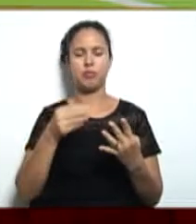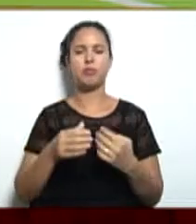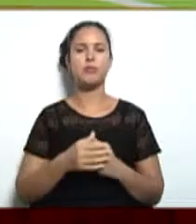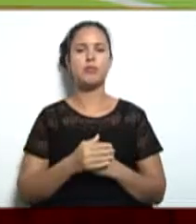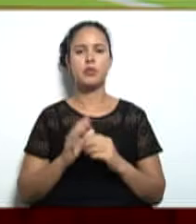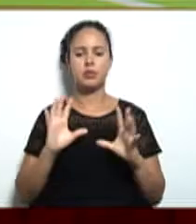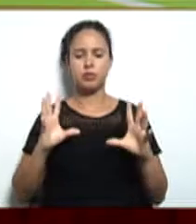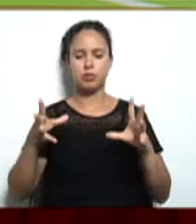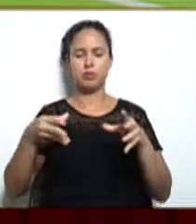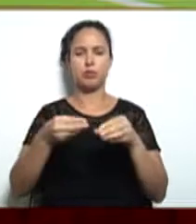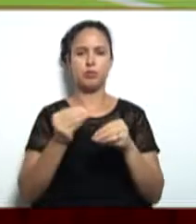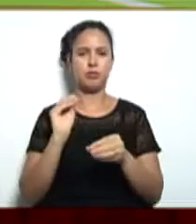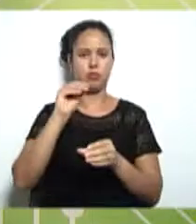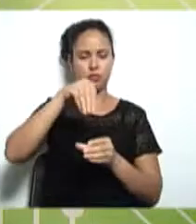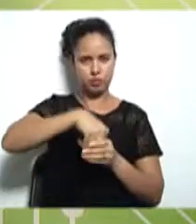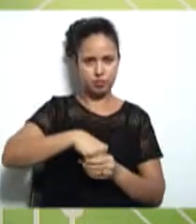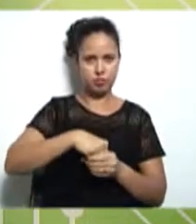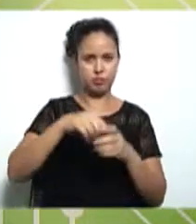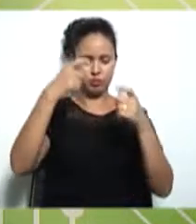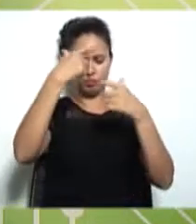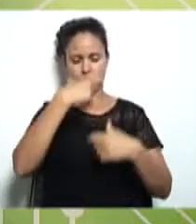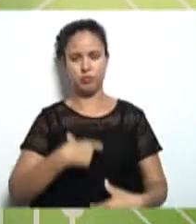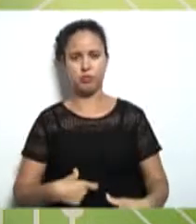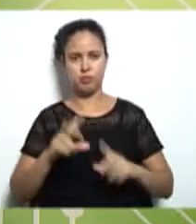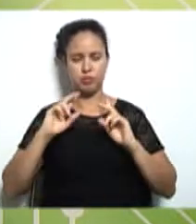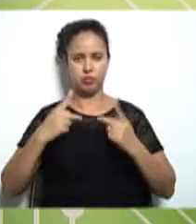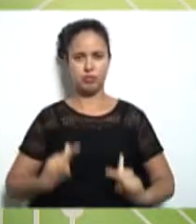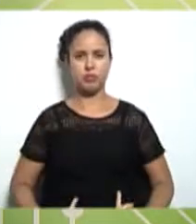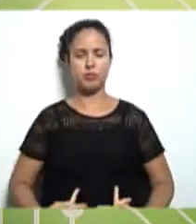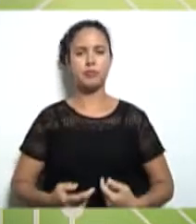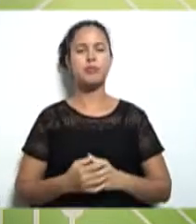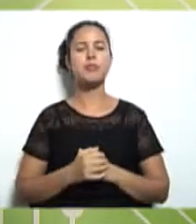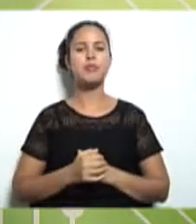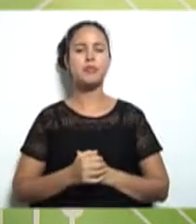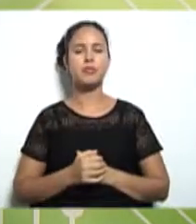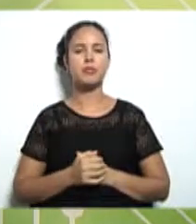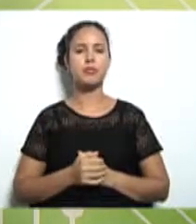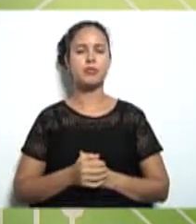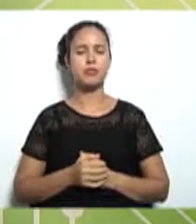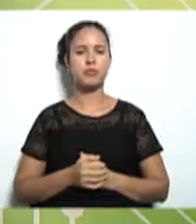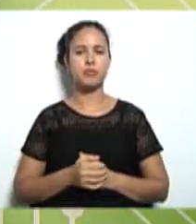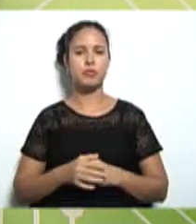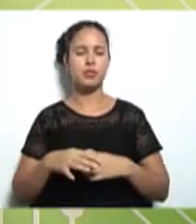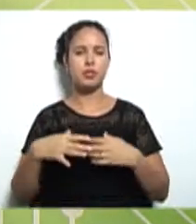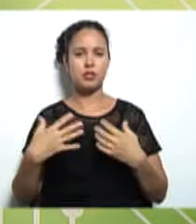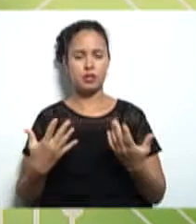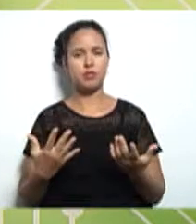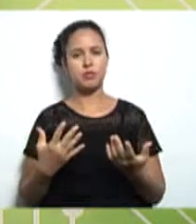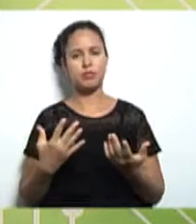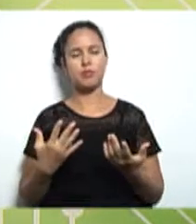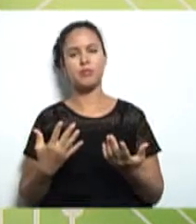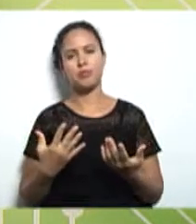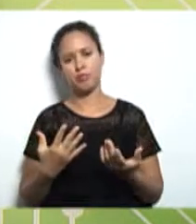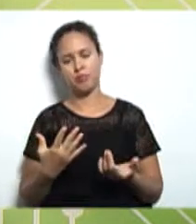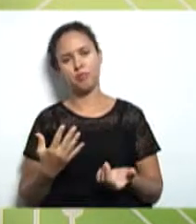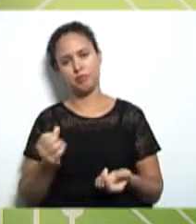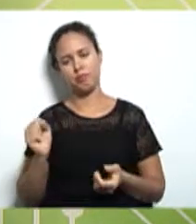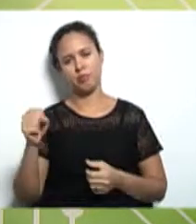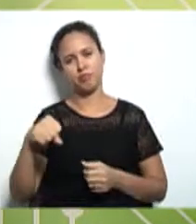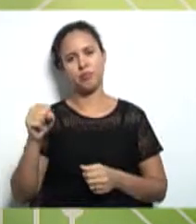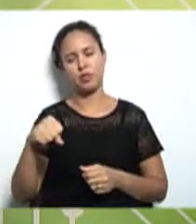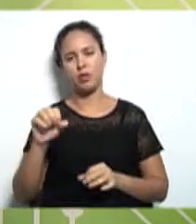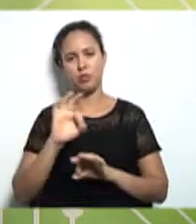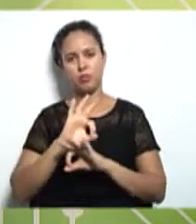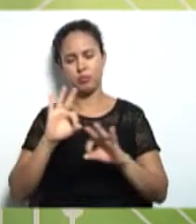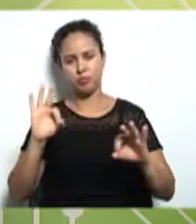a nossa existência. Muito ótimo, né? Como diria o personagem do Jô Soares, é ótimo, né? Melhor do que bom, melhor do que